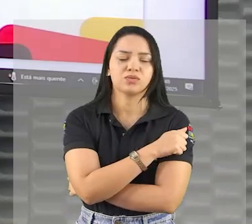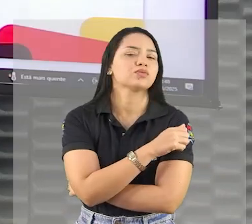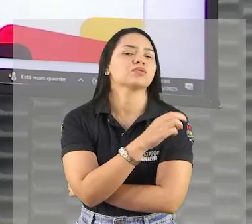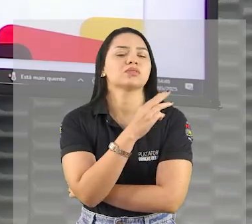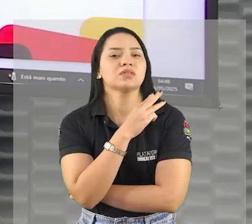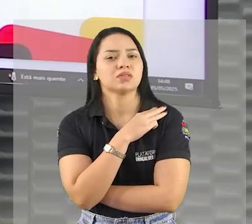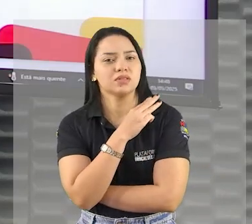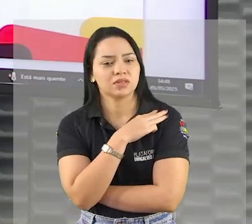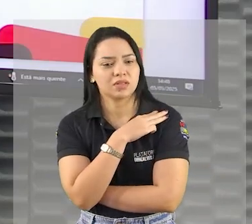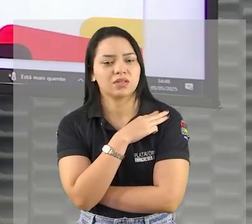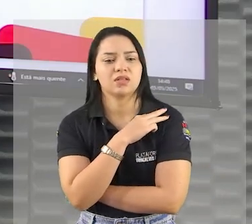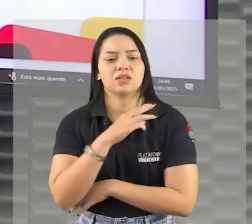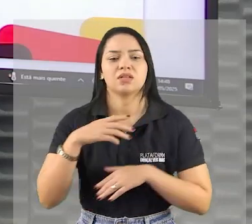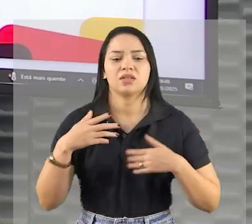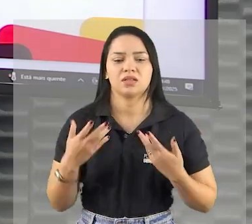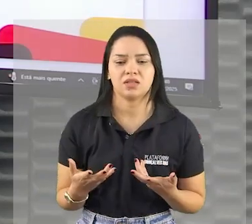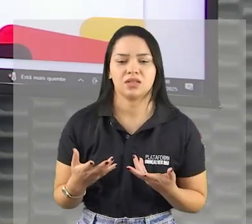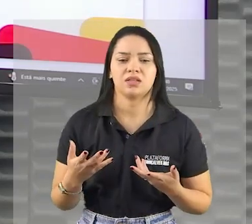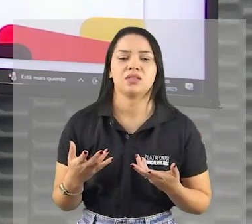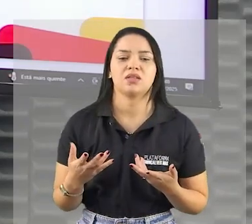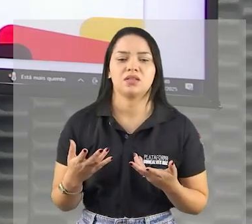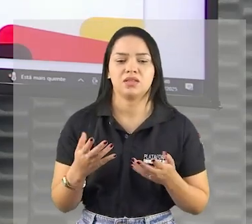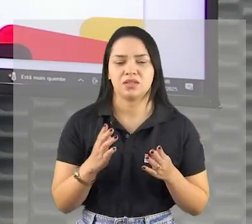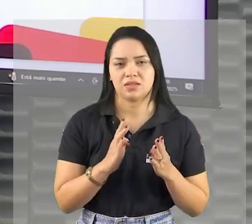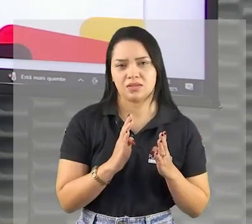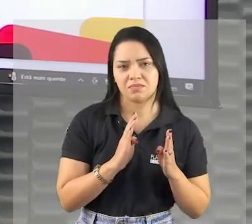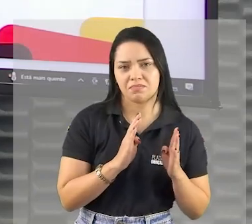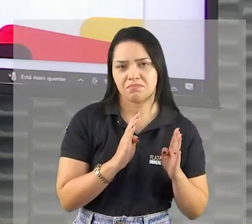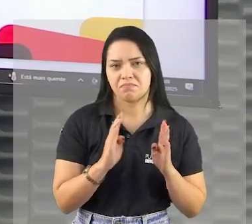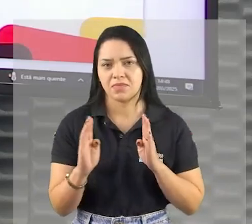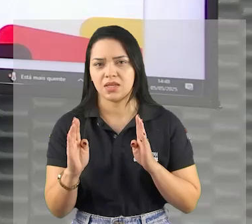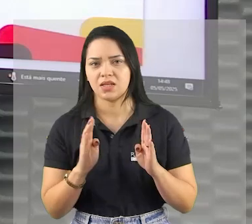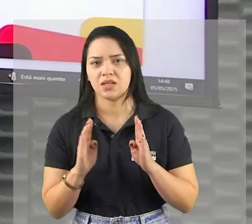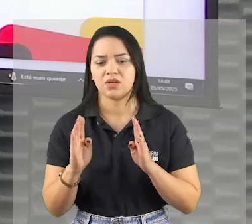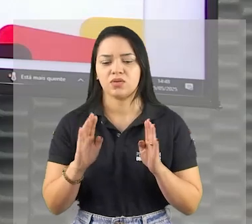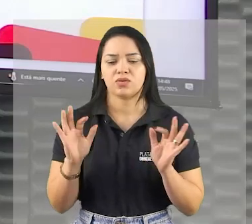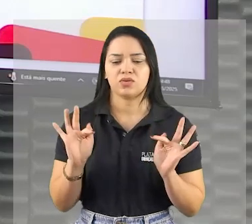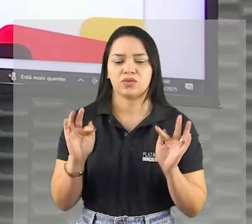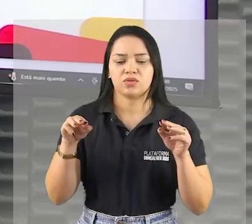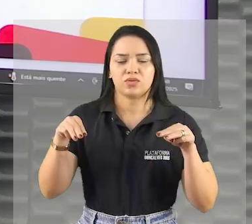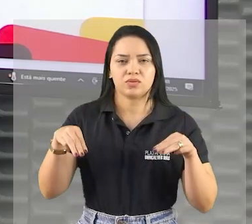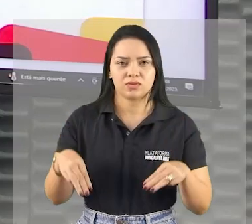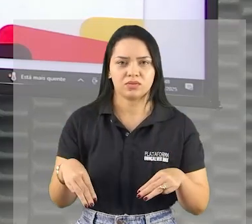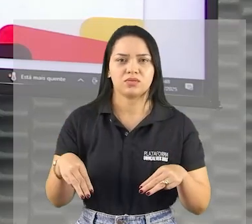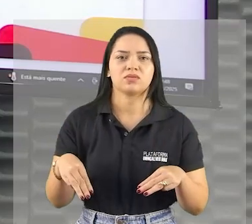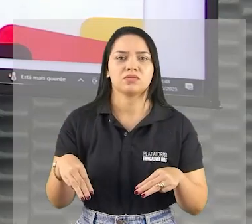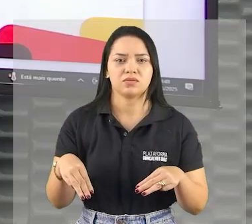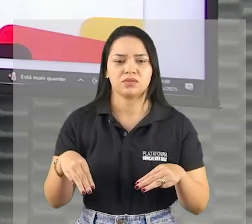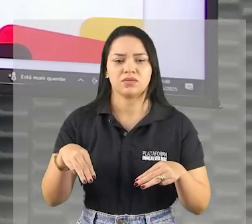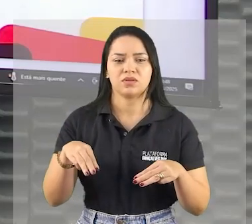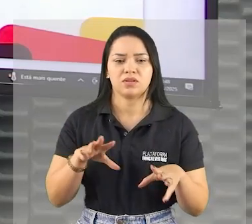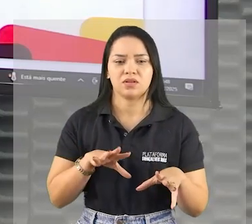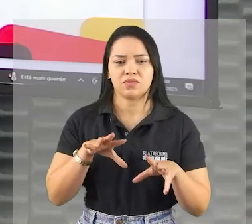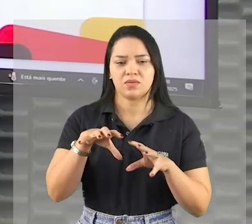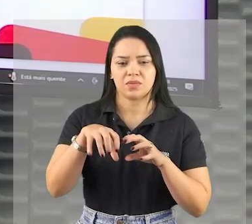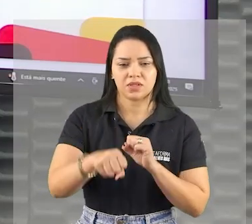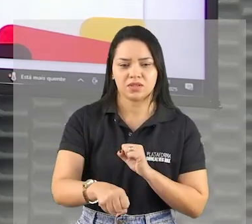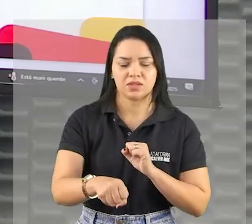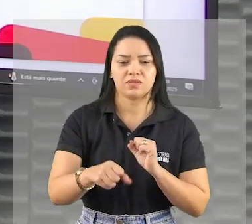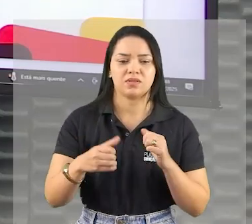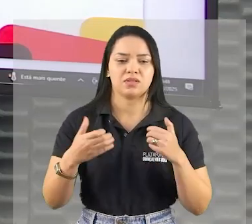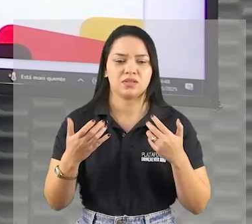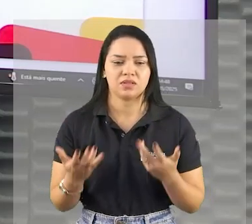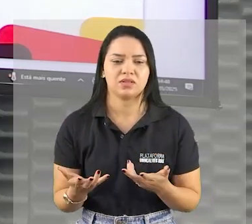série. A gente está aí nesse período, de conclusão, nessa etapa formativa. Então,